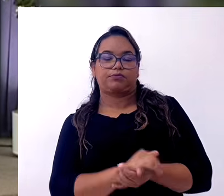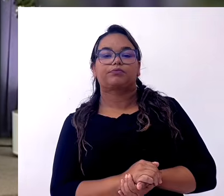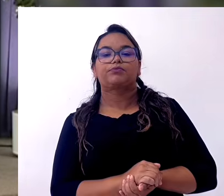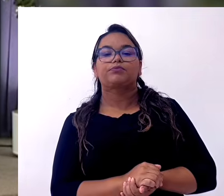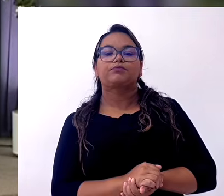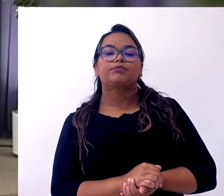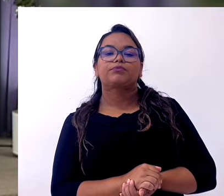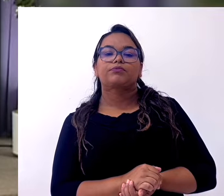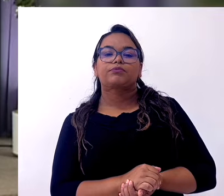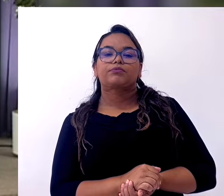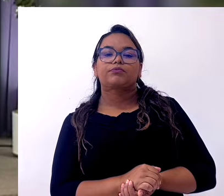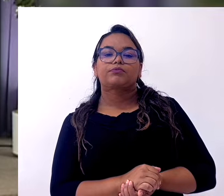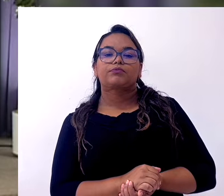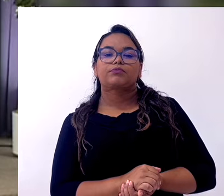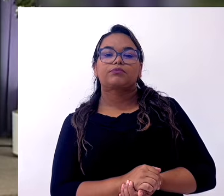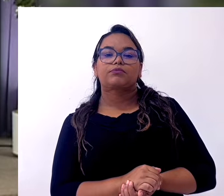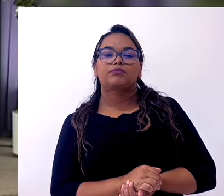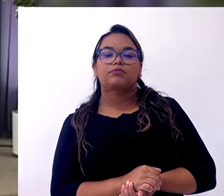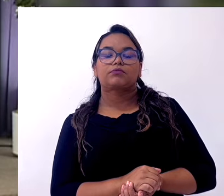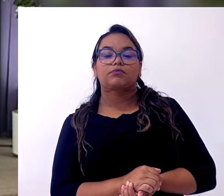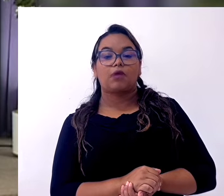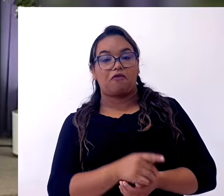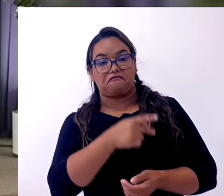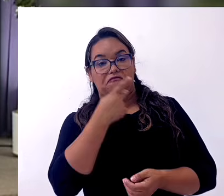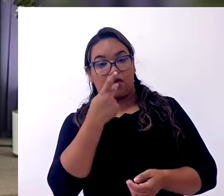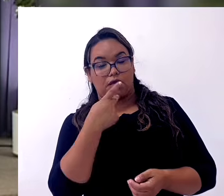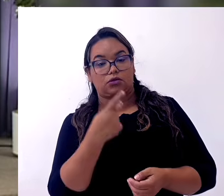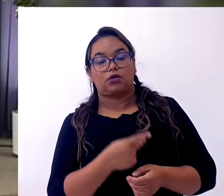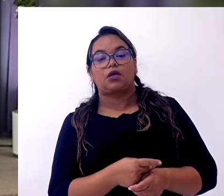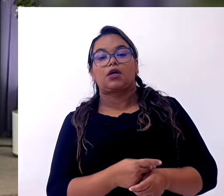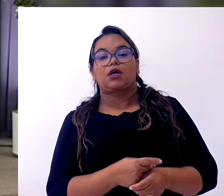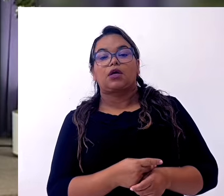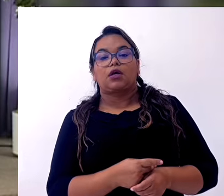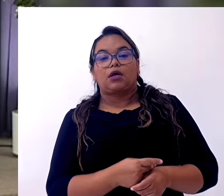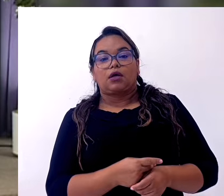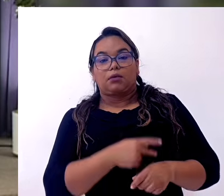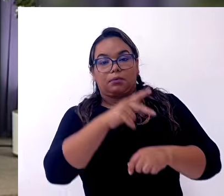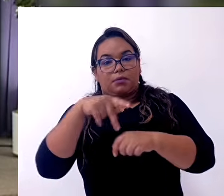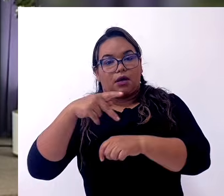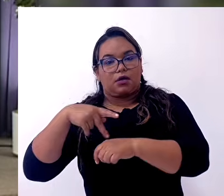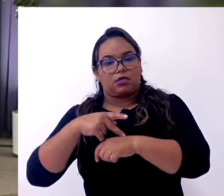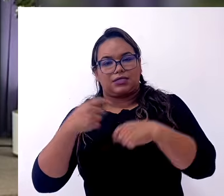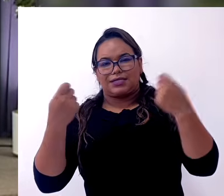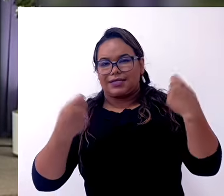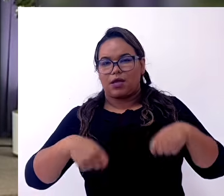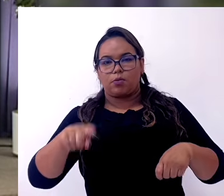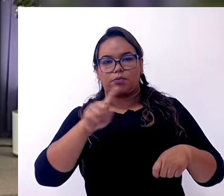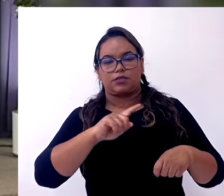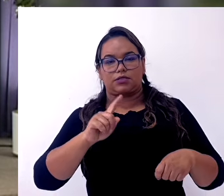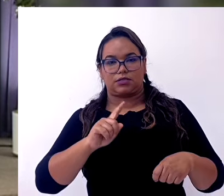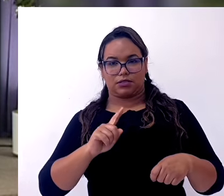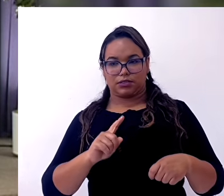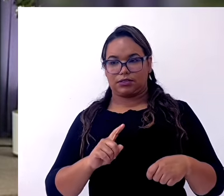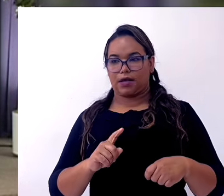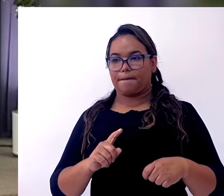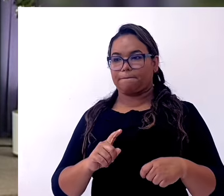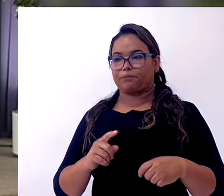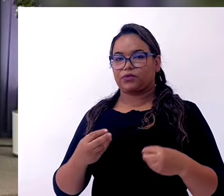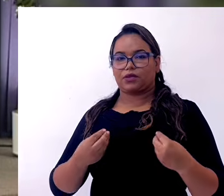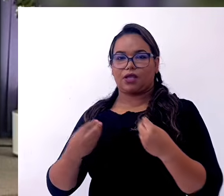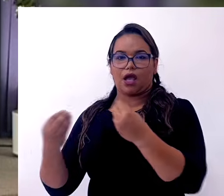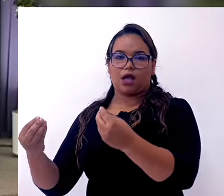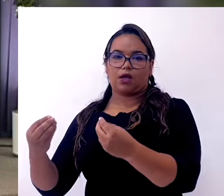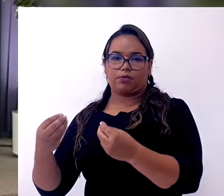fato aconteceu. Não, eu estou meramente dizendo o que o repórter disse, o que o noticiário disse. E por isso nós